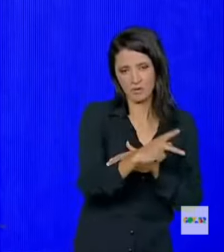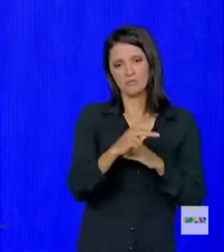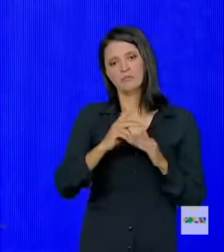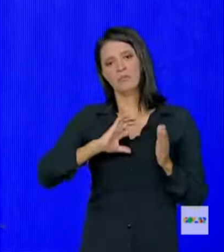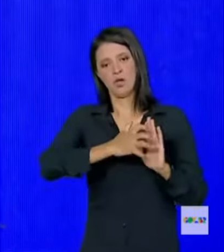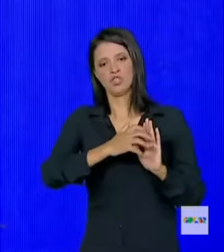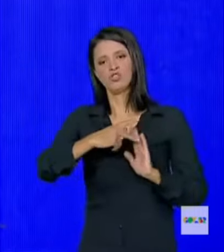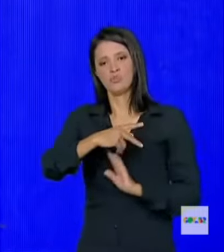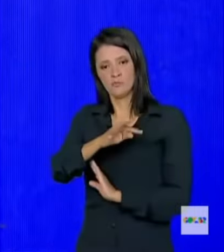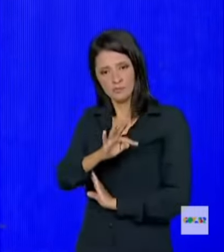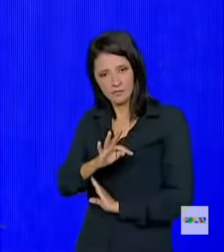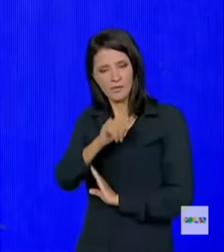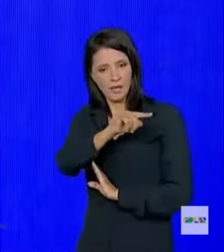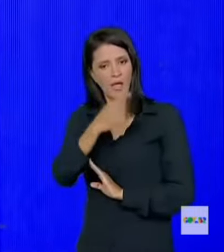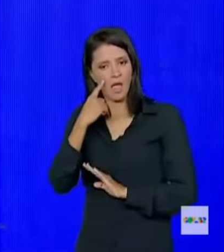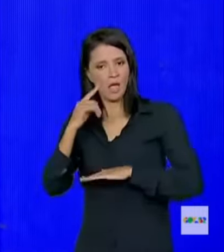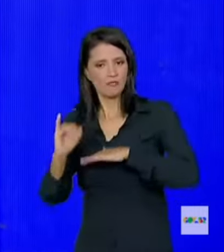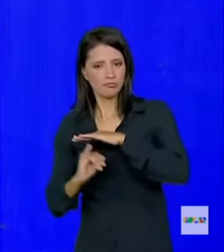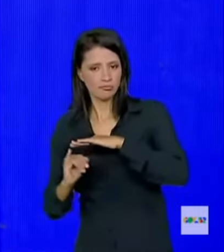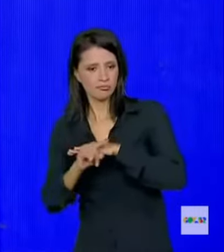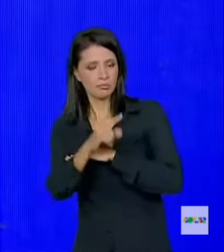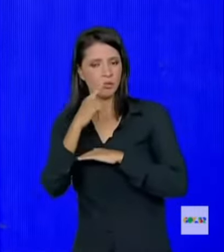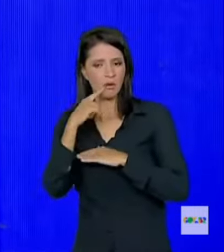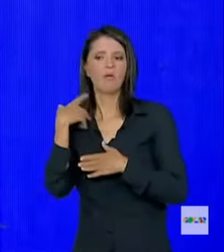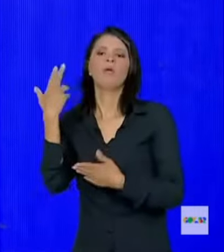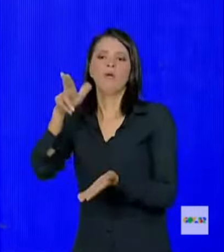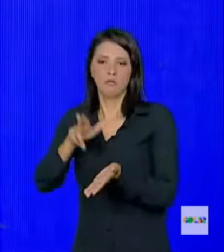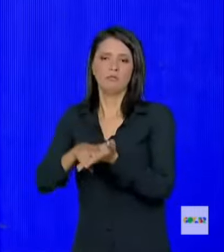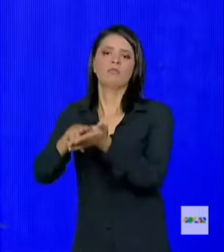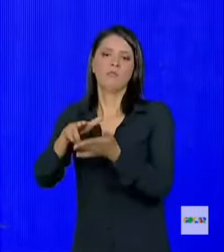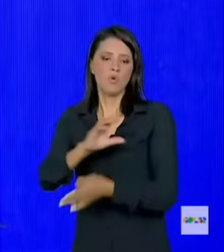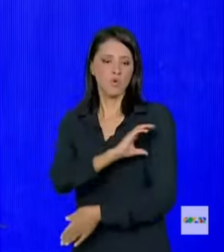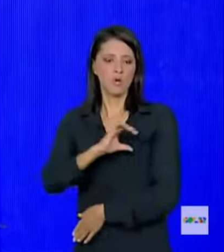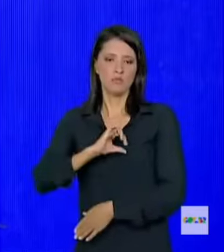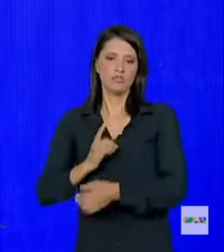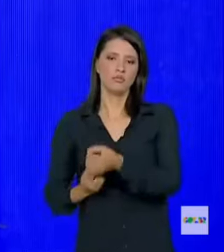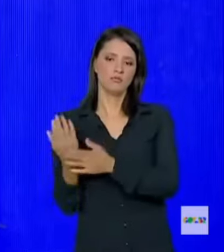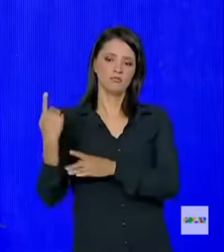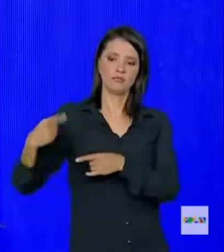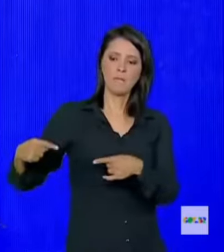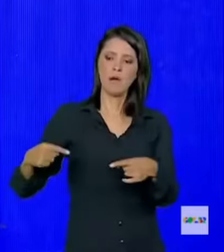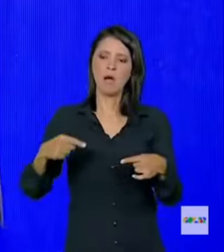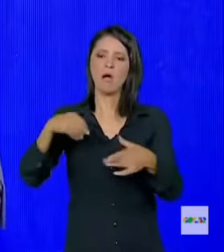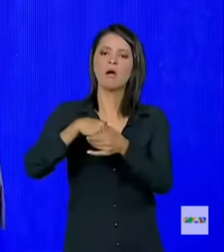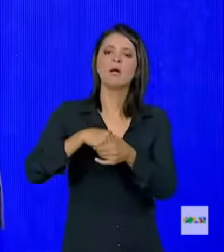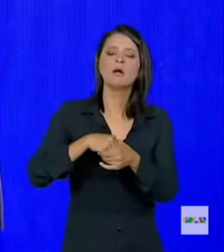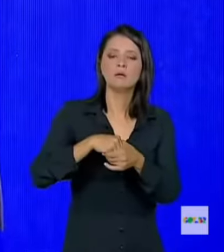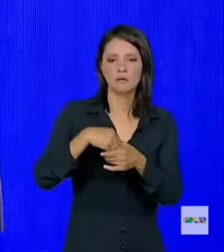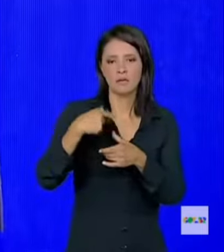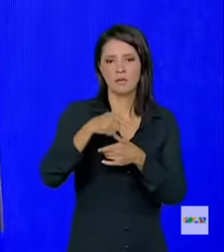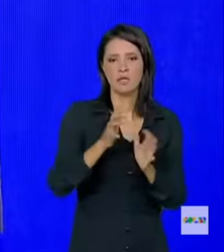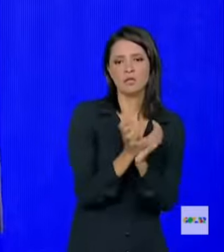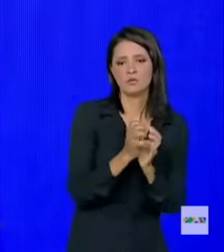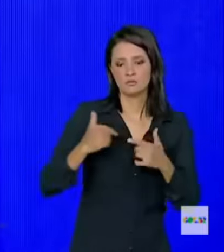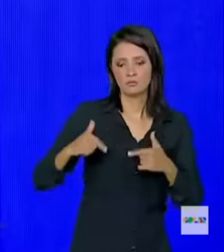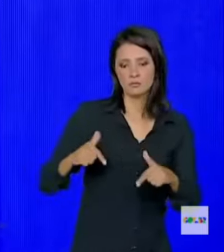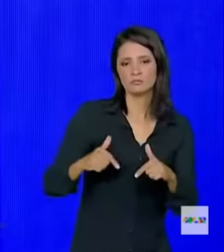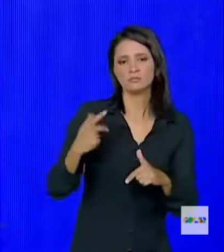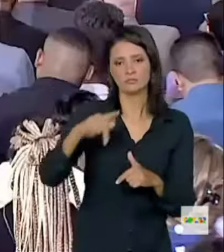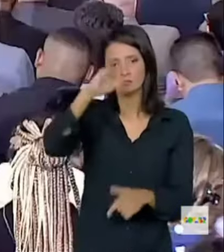essa fundação, então, assumiu a coordenação de fazer esse debate dentro dos trabalhadores